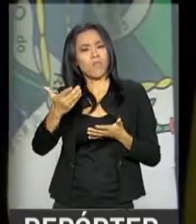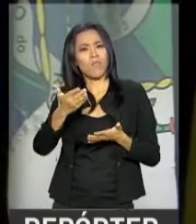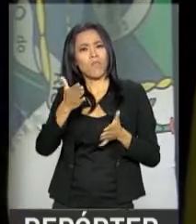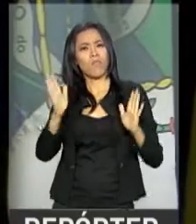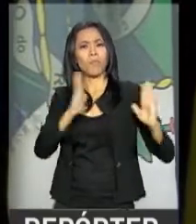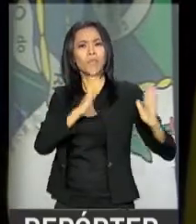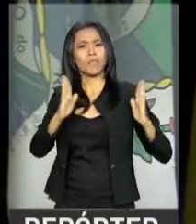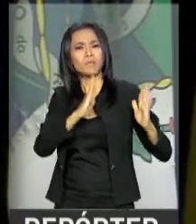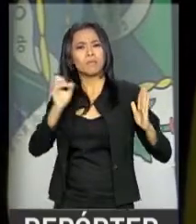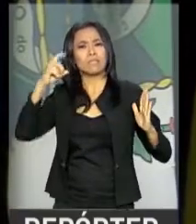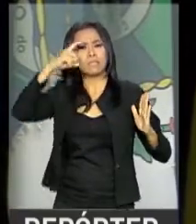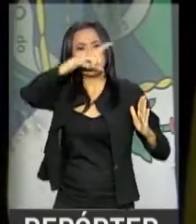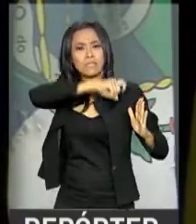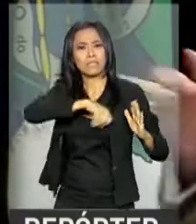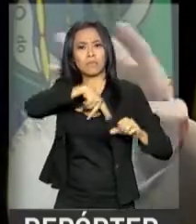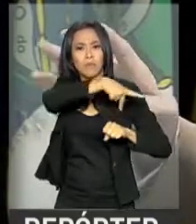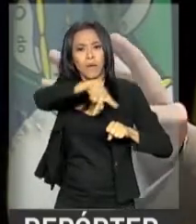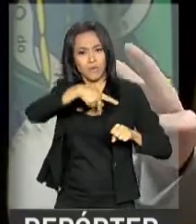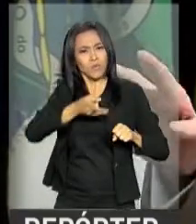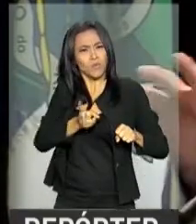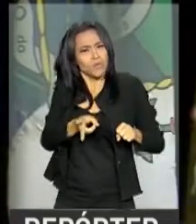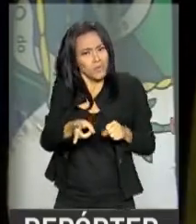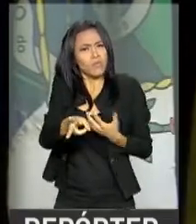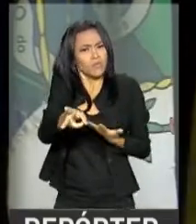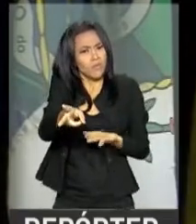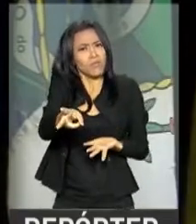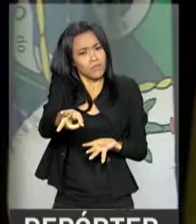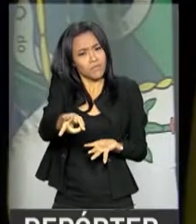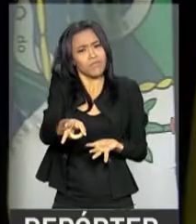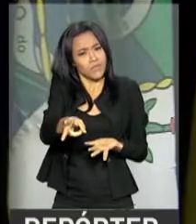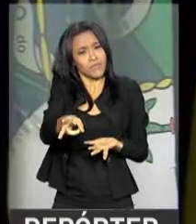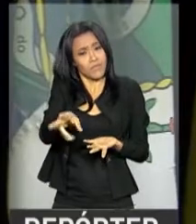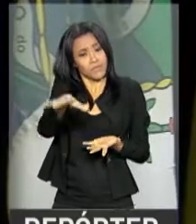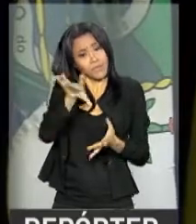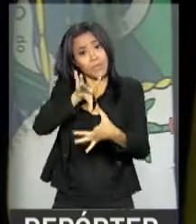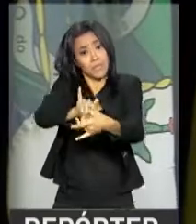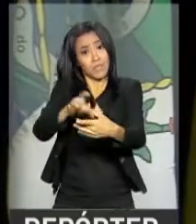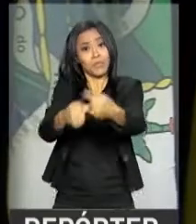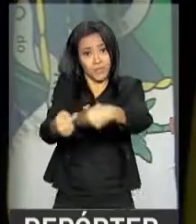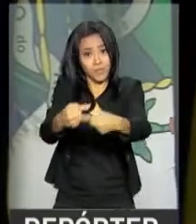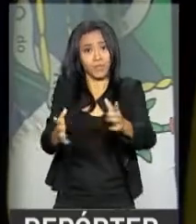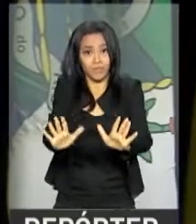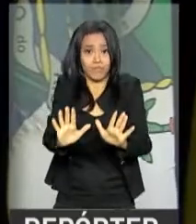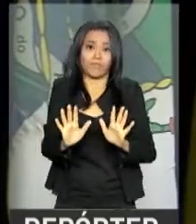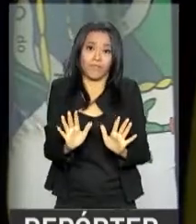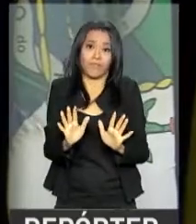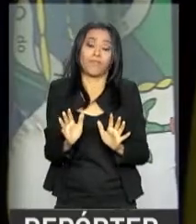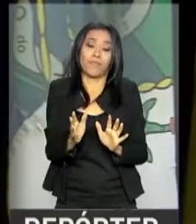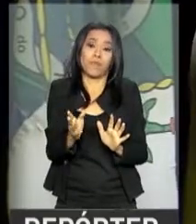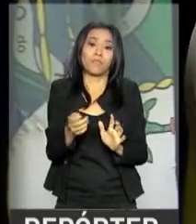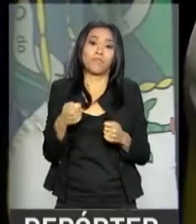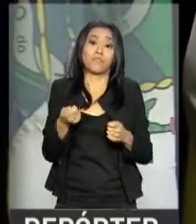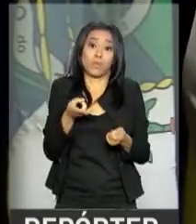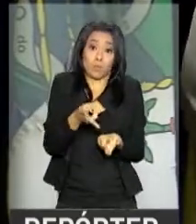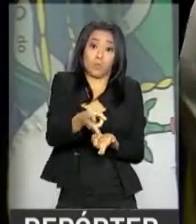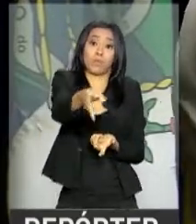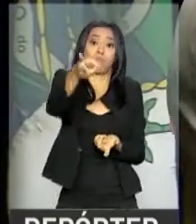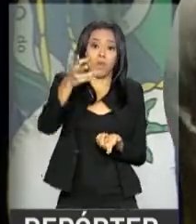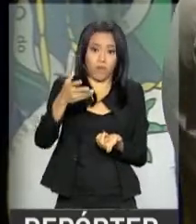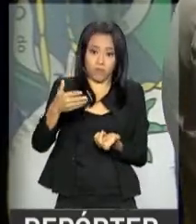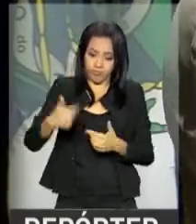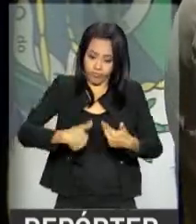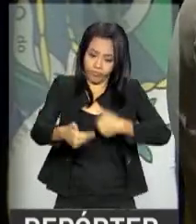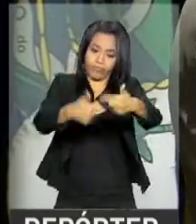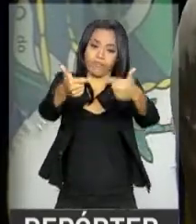é continuar num momento difícil também sobre o foco político nós temos que seguir adiante e seguir adiante